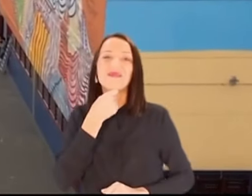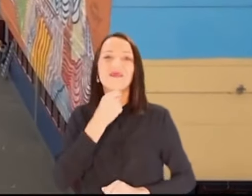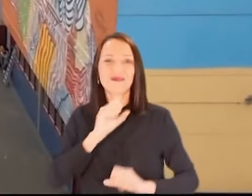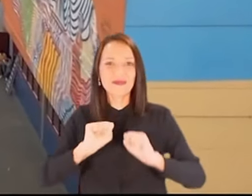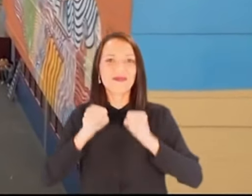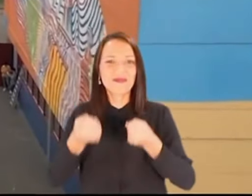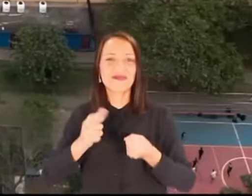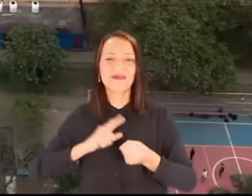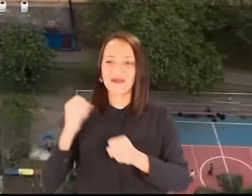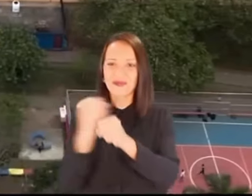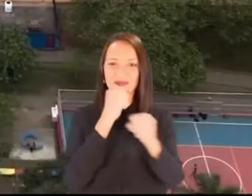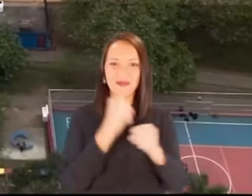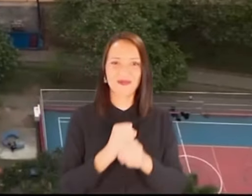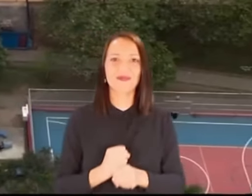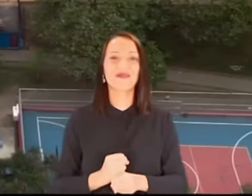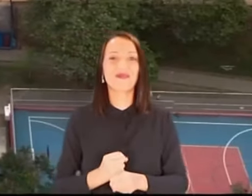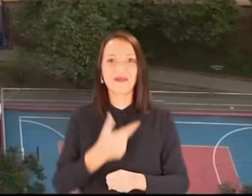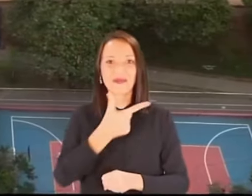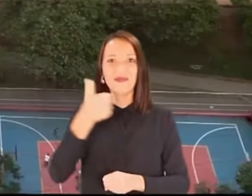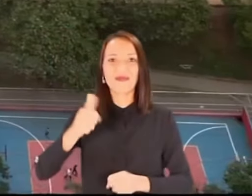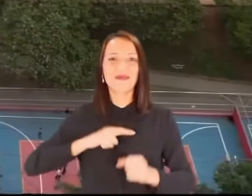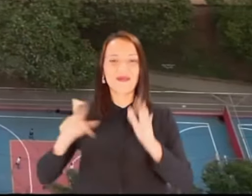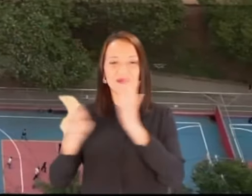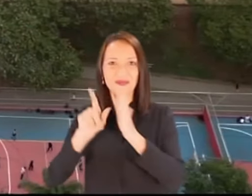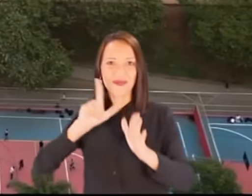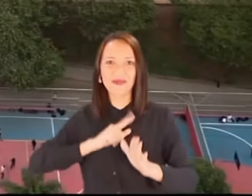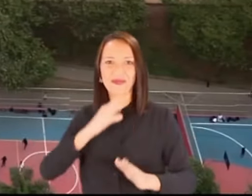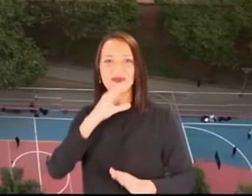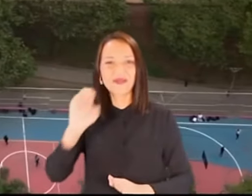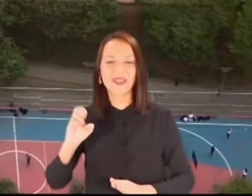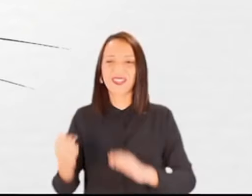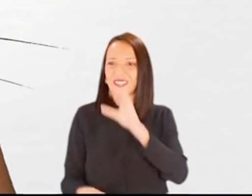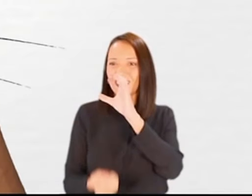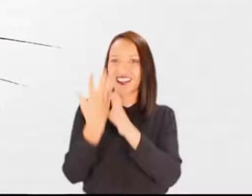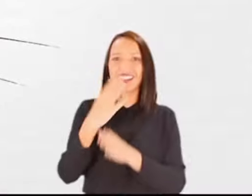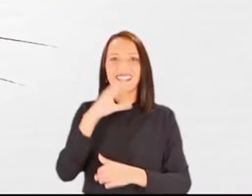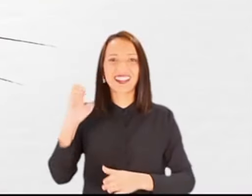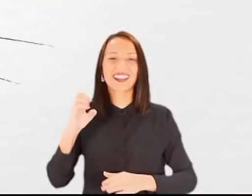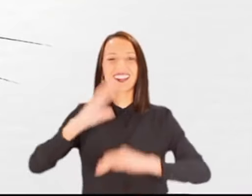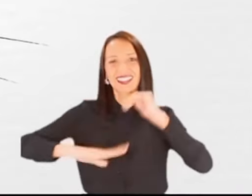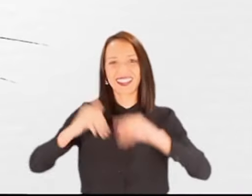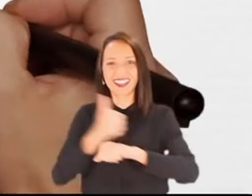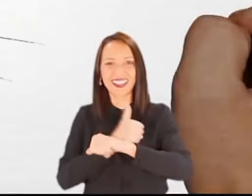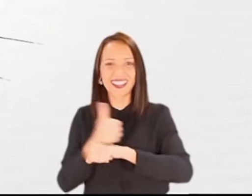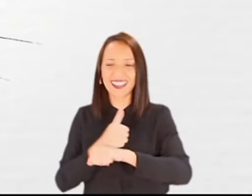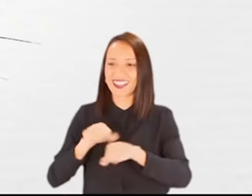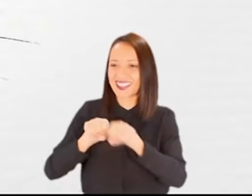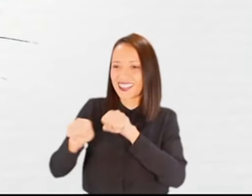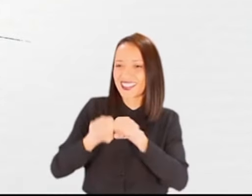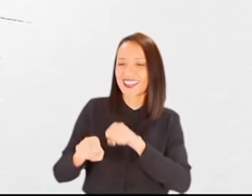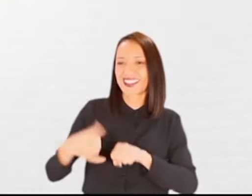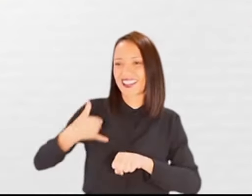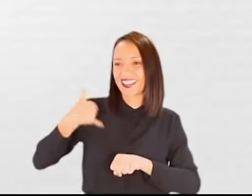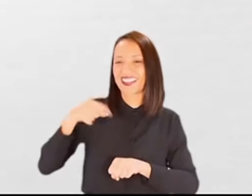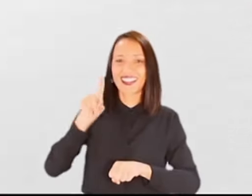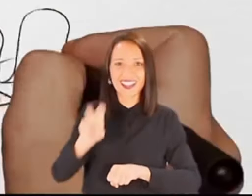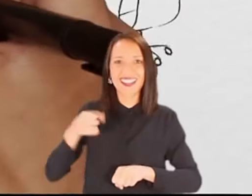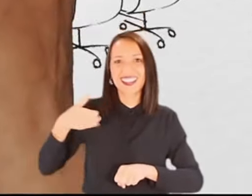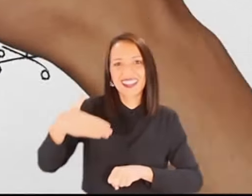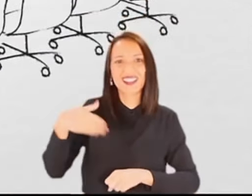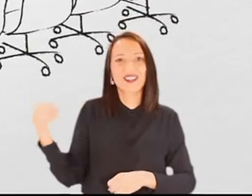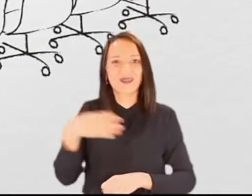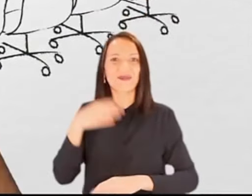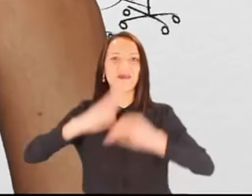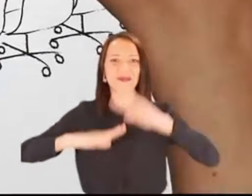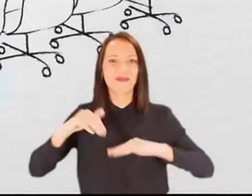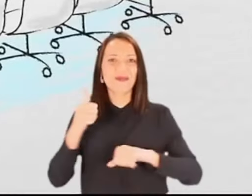o Boulos 50 vai construir 22 céus. E vai criar os Céus Profissões, que vão formar os jovens a partir dos 15